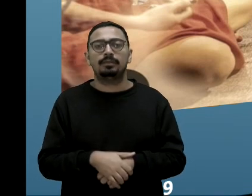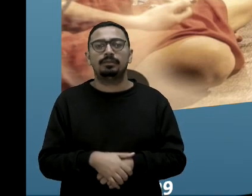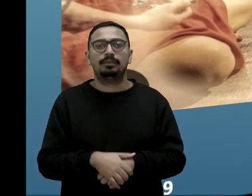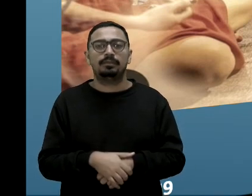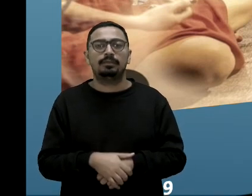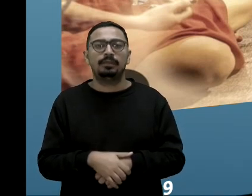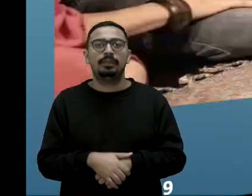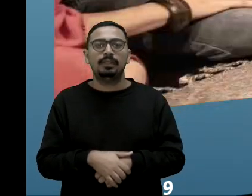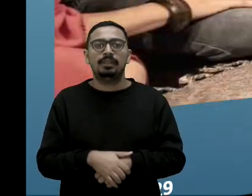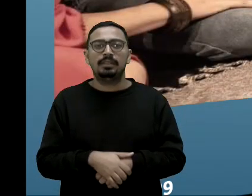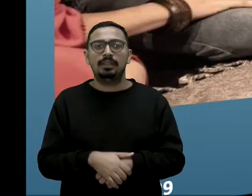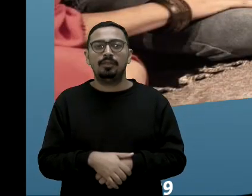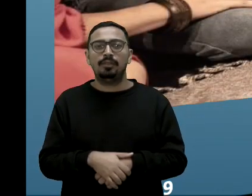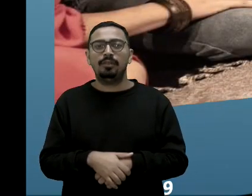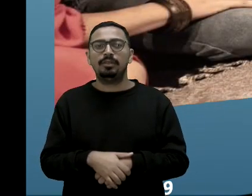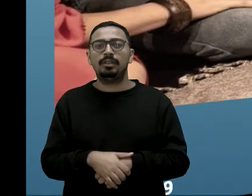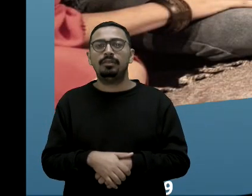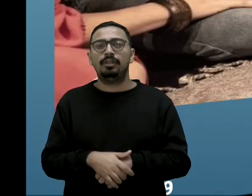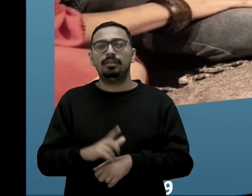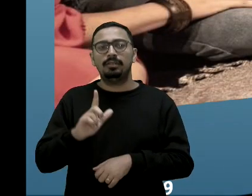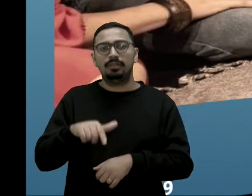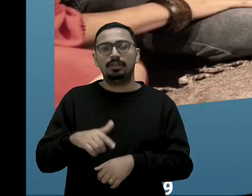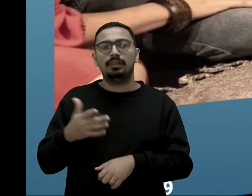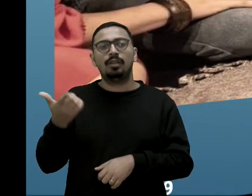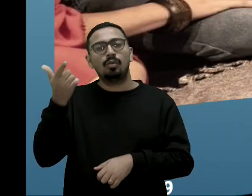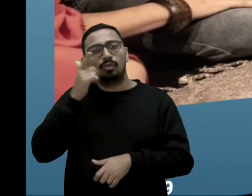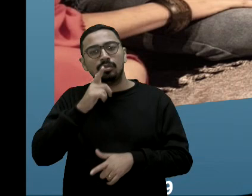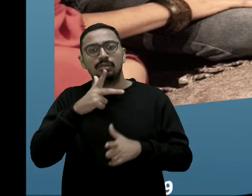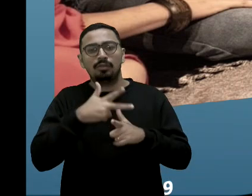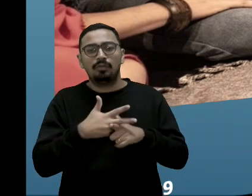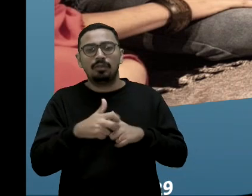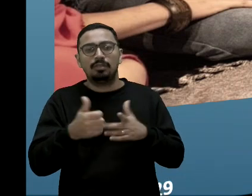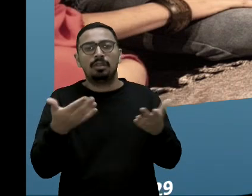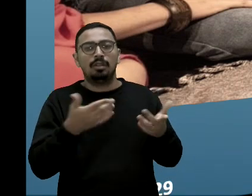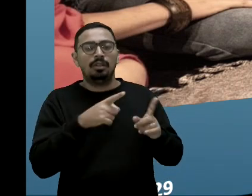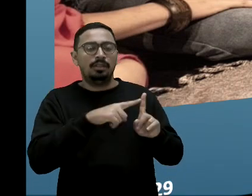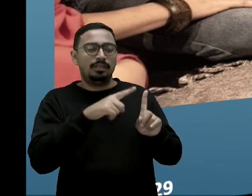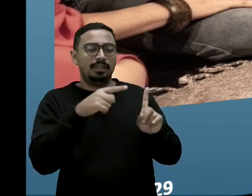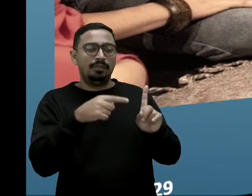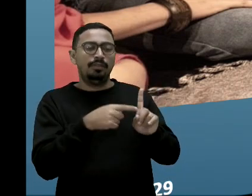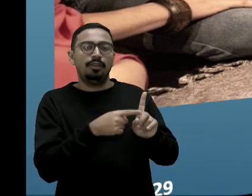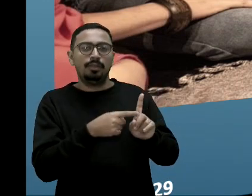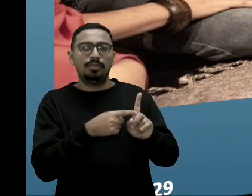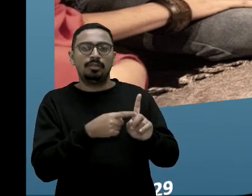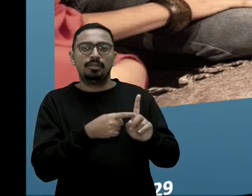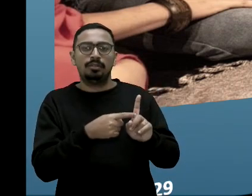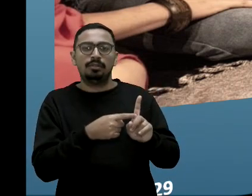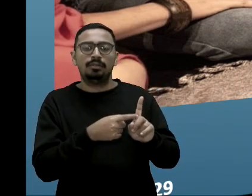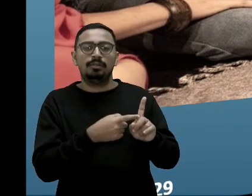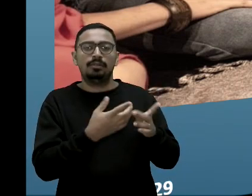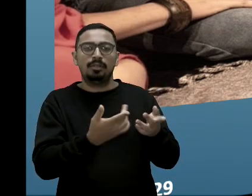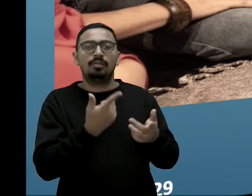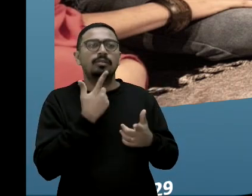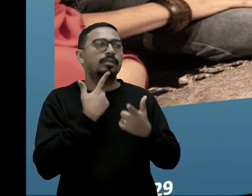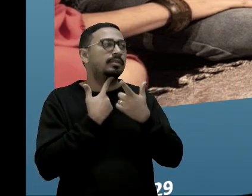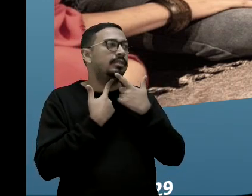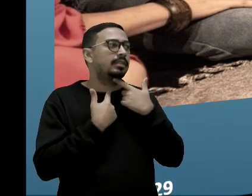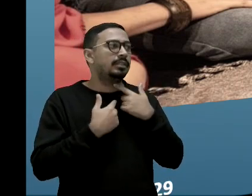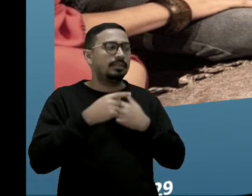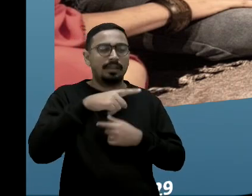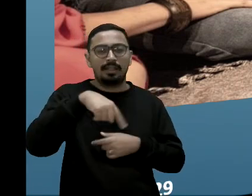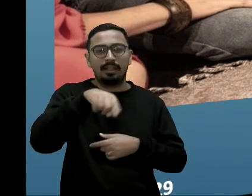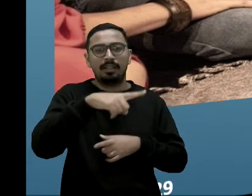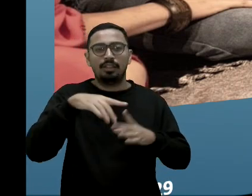dela, porque ela está superando, está gestante novamente, e eu queria desejar a ela e todas as mães